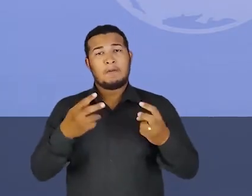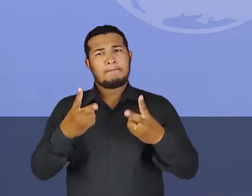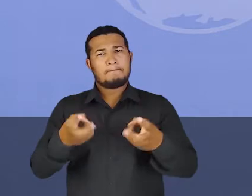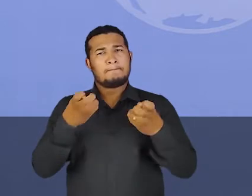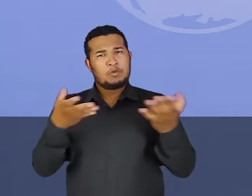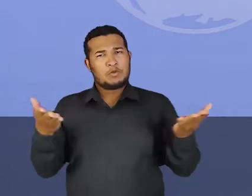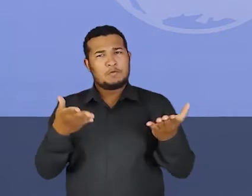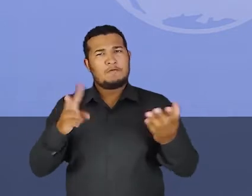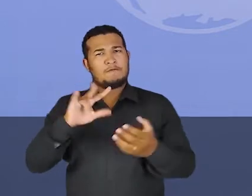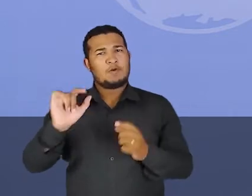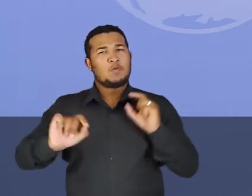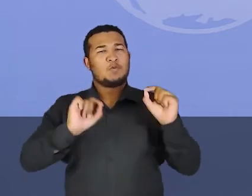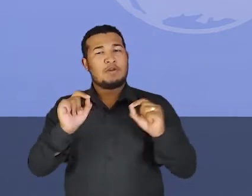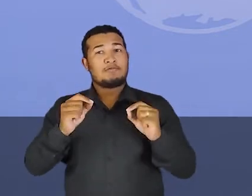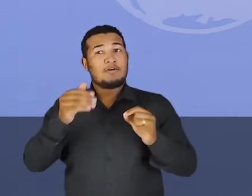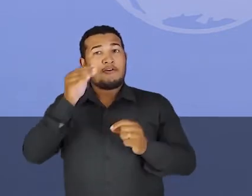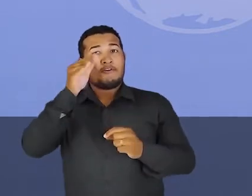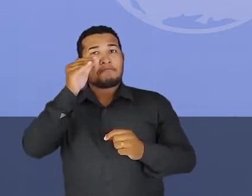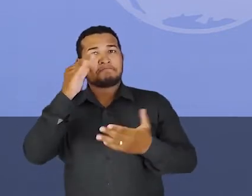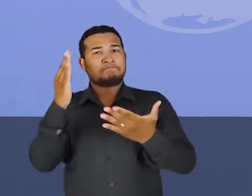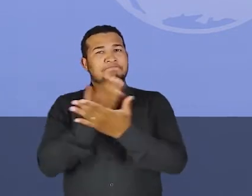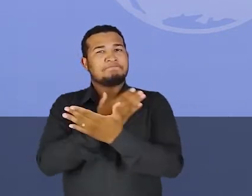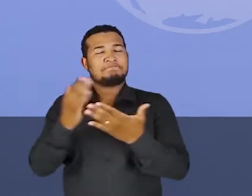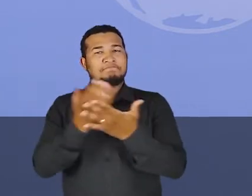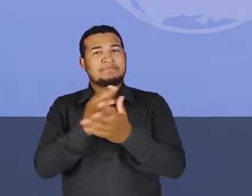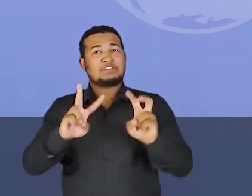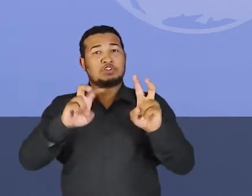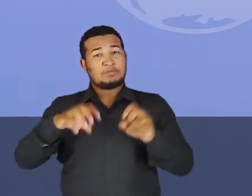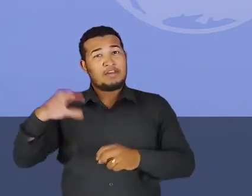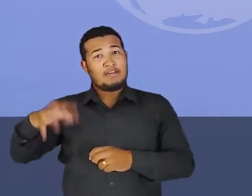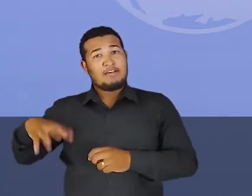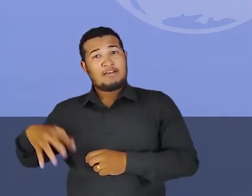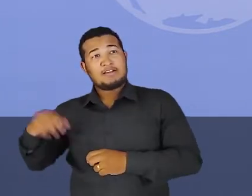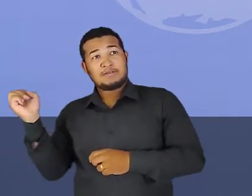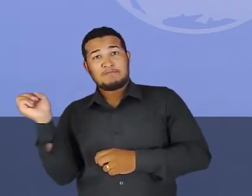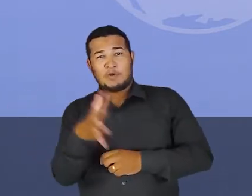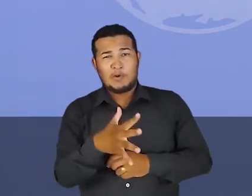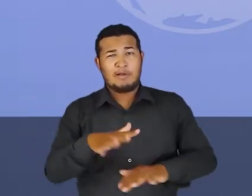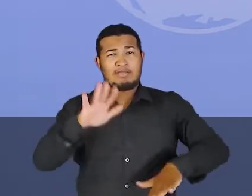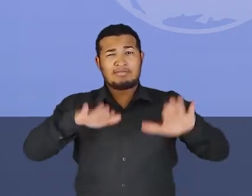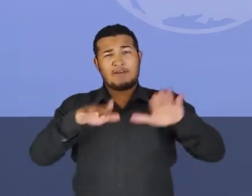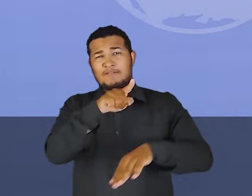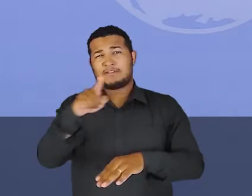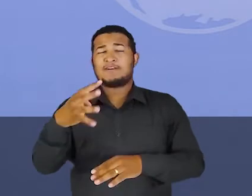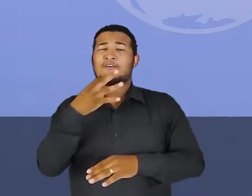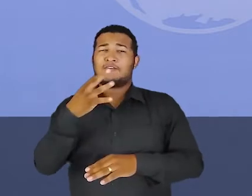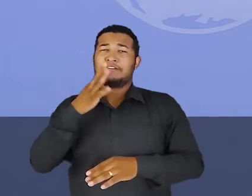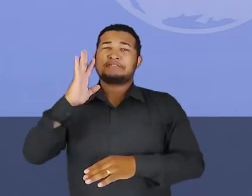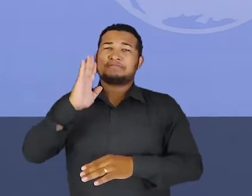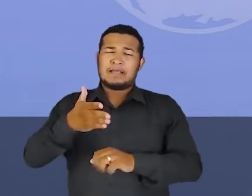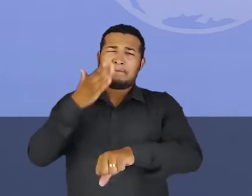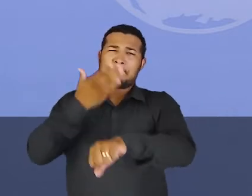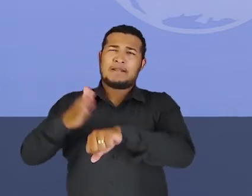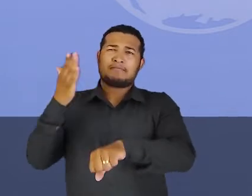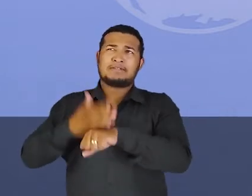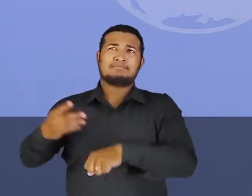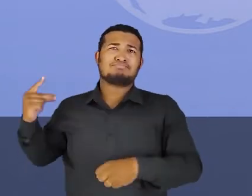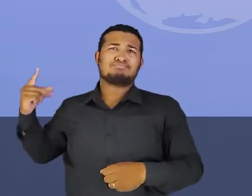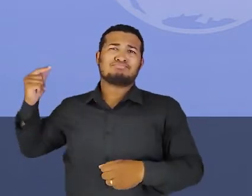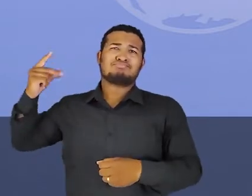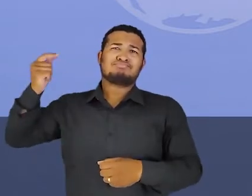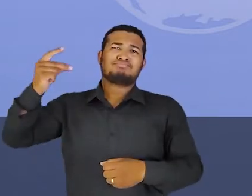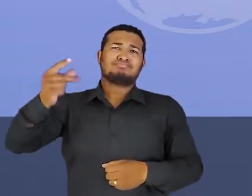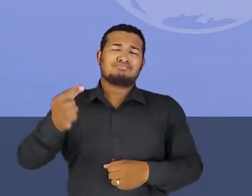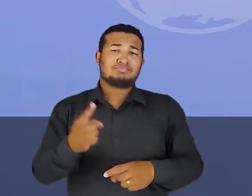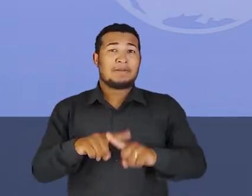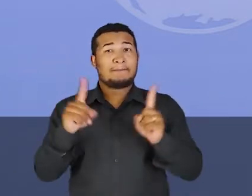agora algumas curiosidades acerca do handebol, que talvez você já conhece, vem praticado há bastante tempo essa modalidade,